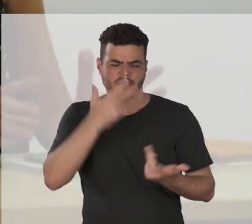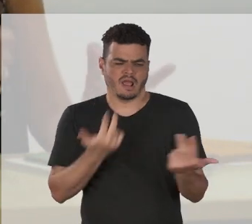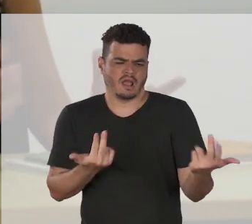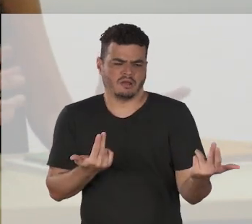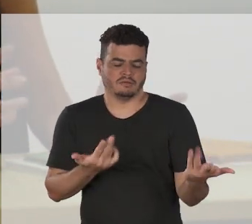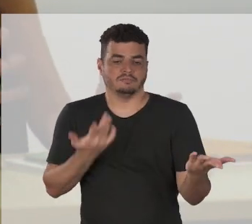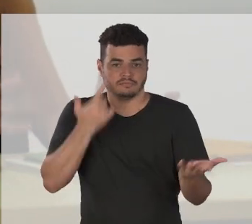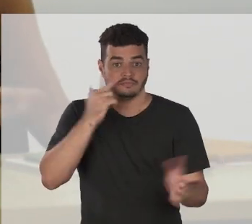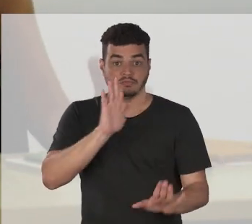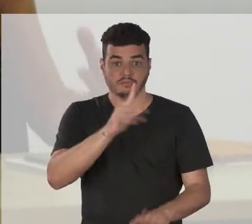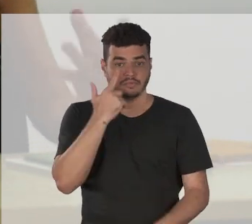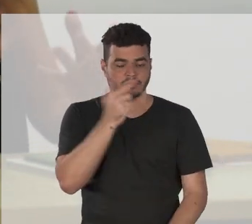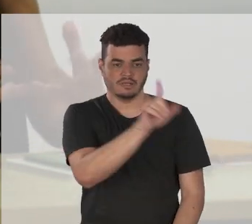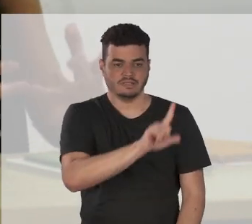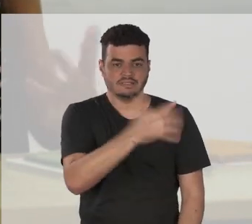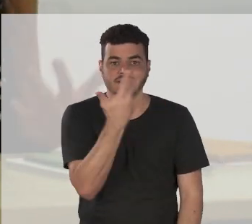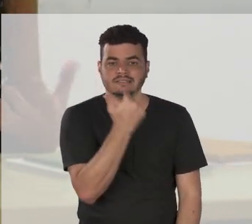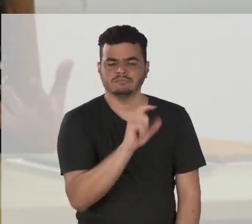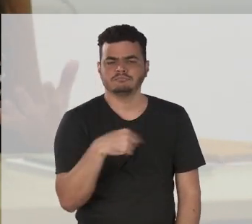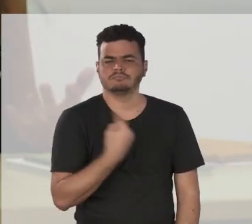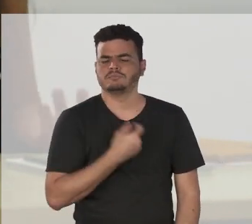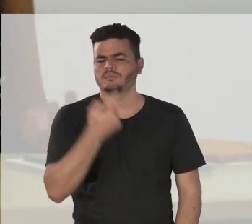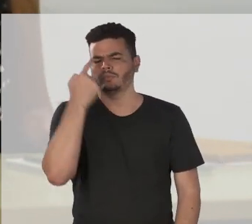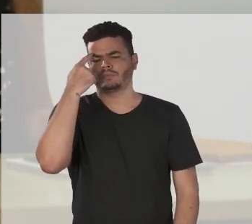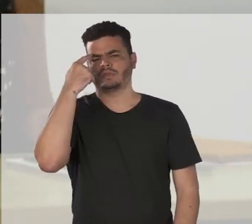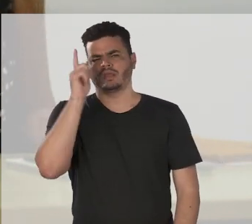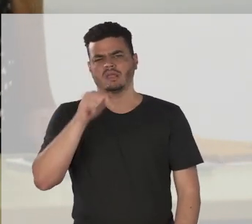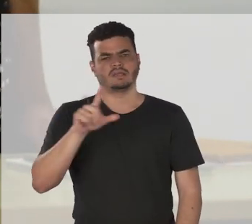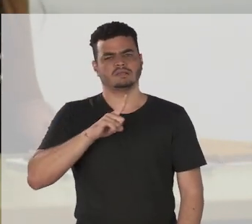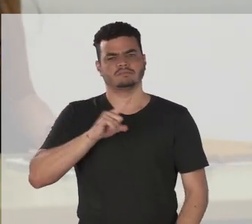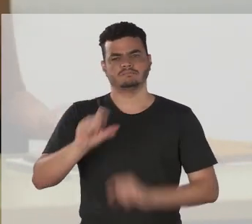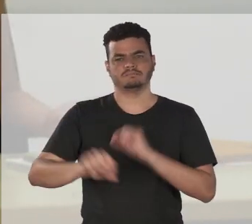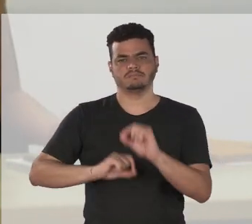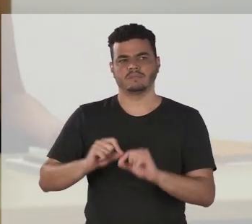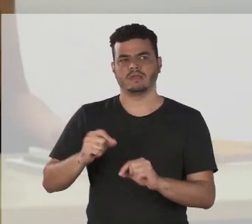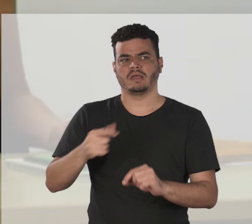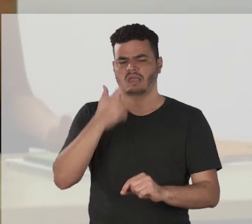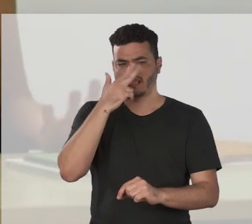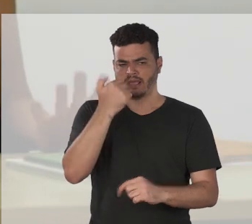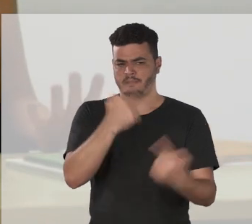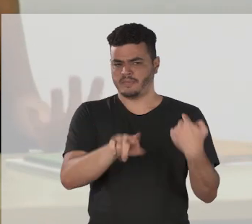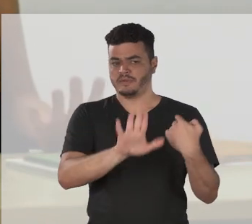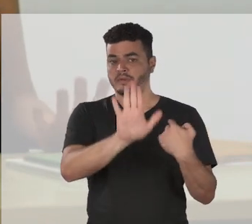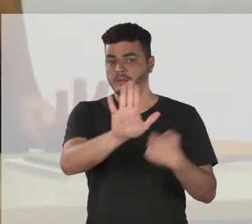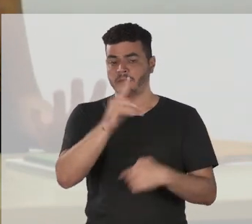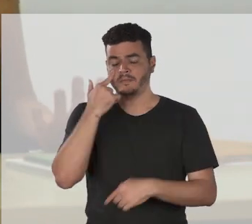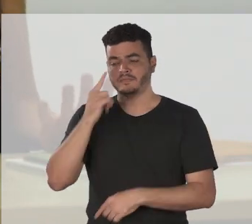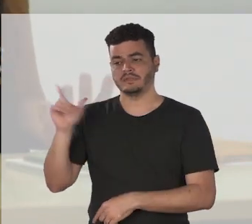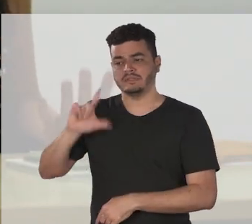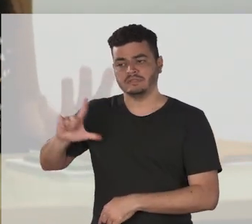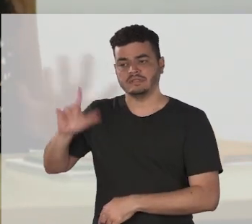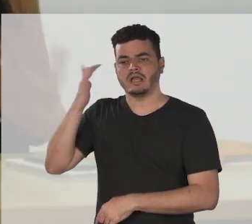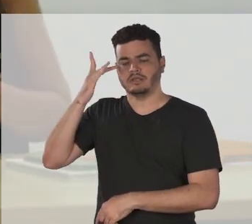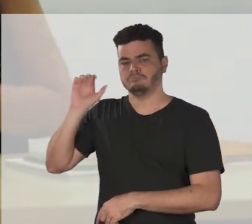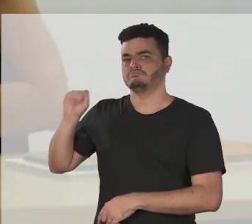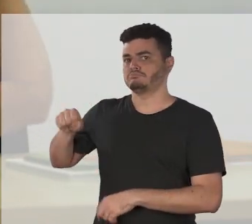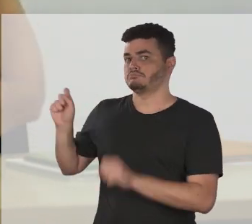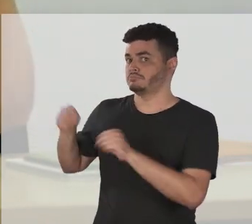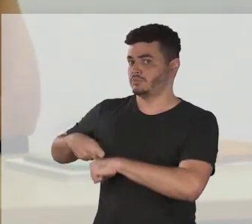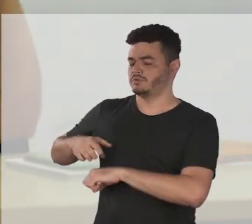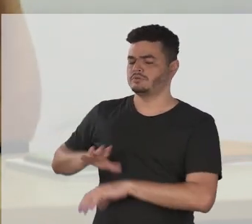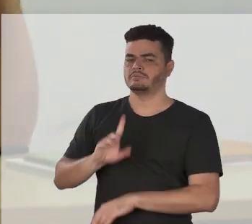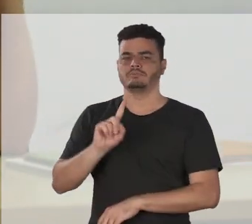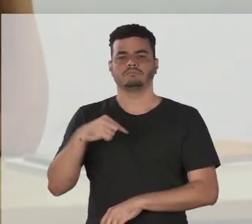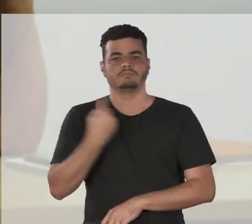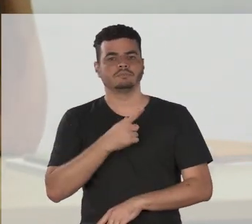na literatura infantil, sim. Muitas vezes tem objeções que a literatura para adultos não se fazem. E também